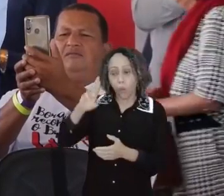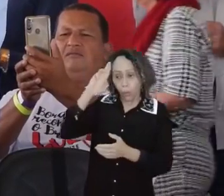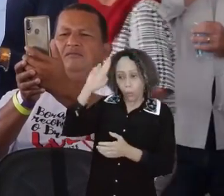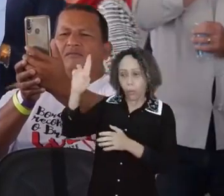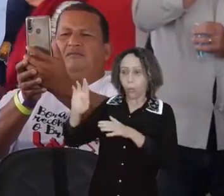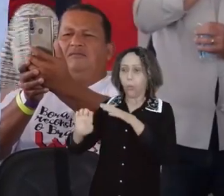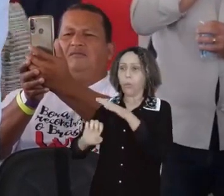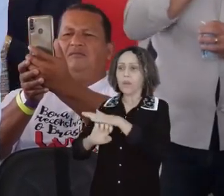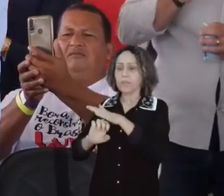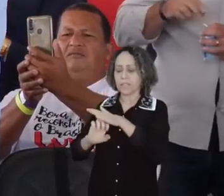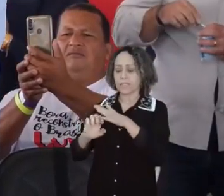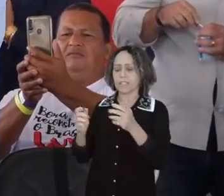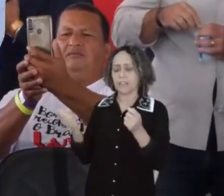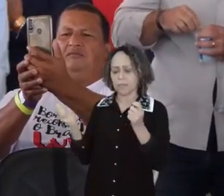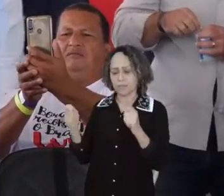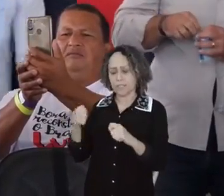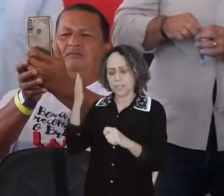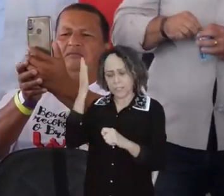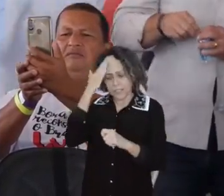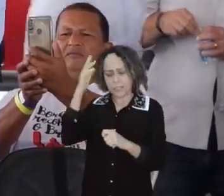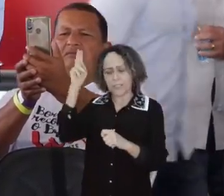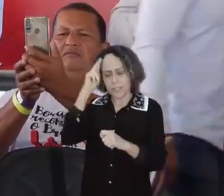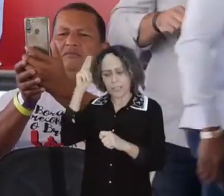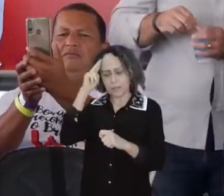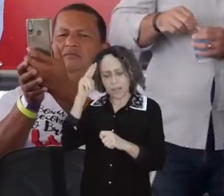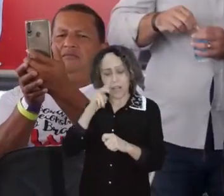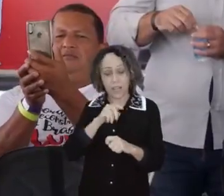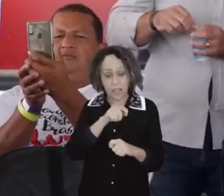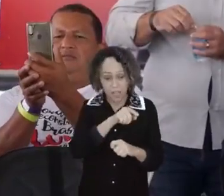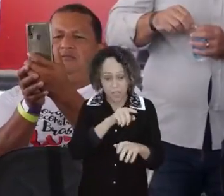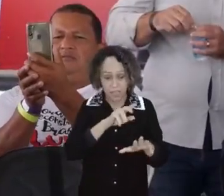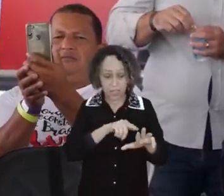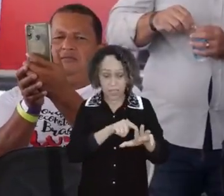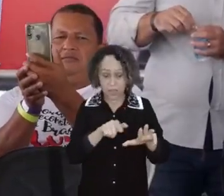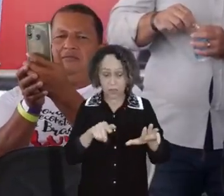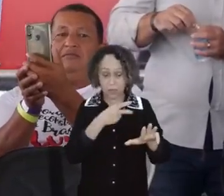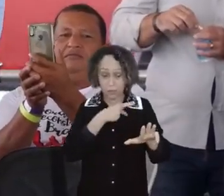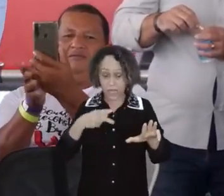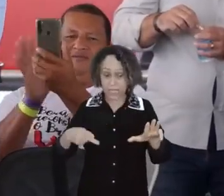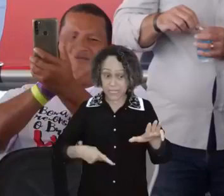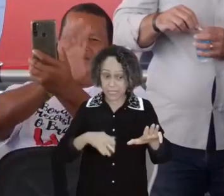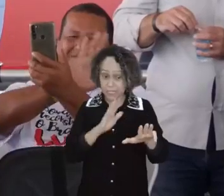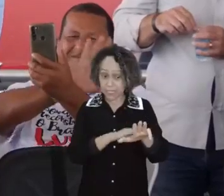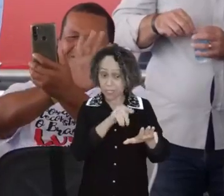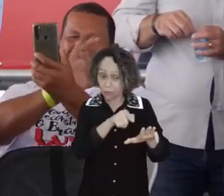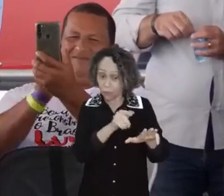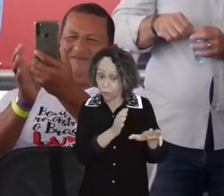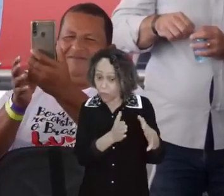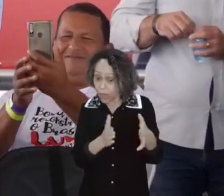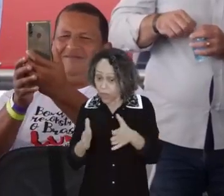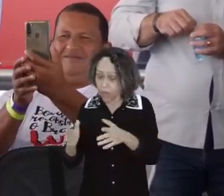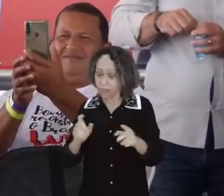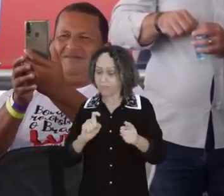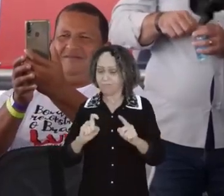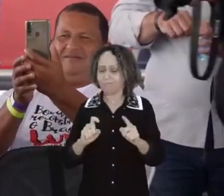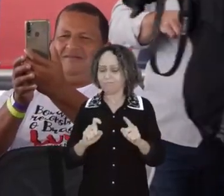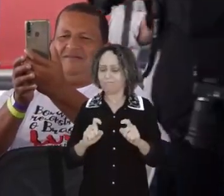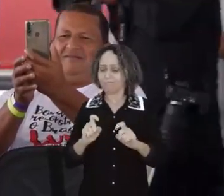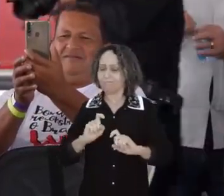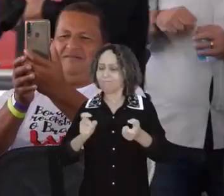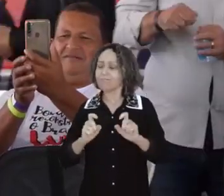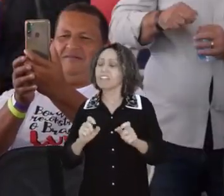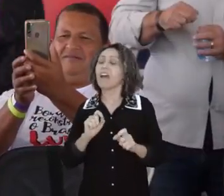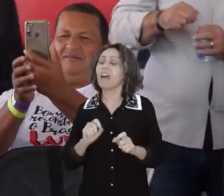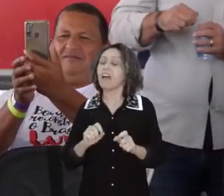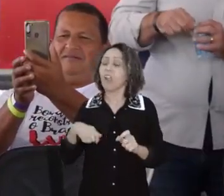de progresso e de crescimento para as empresas. Foi uma época onde não só nós empresários, mas os brasileiros